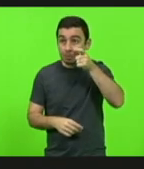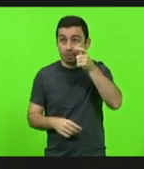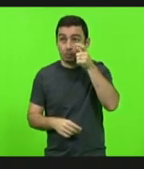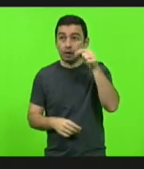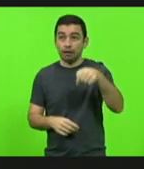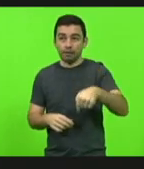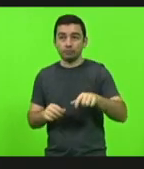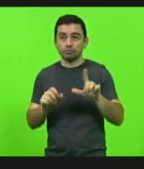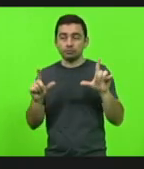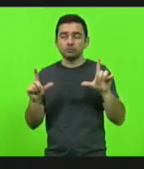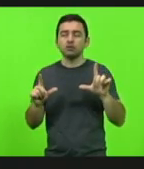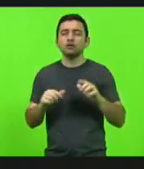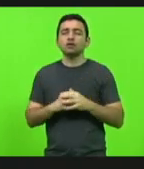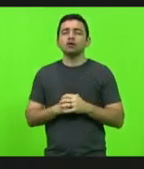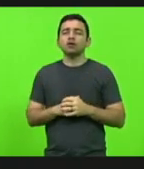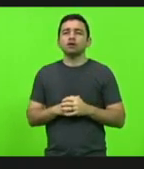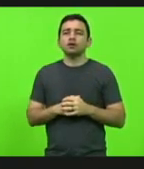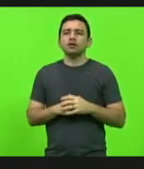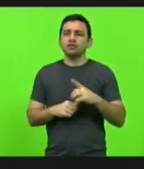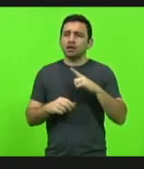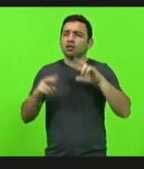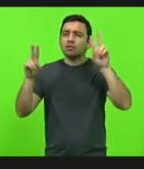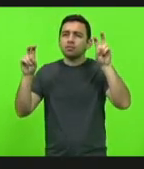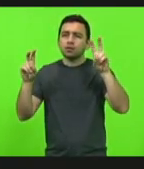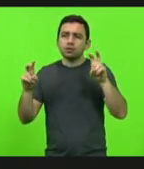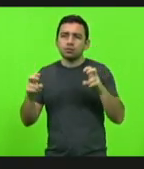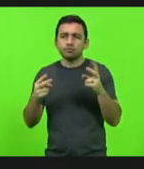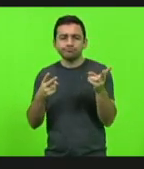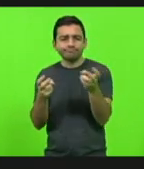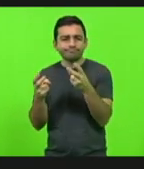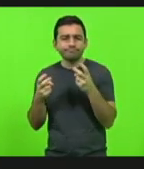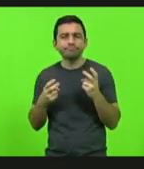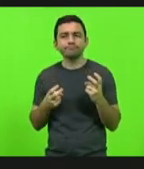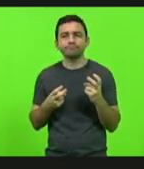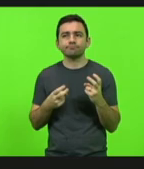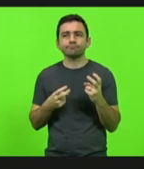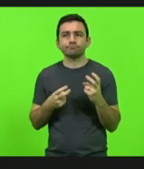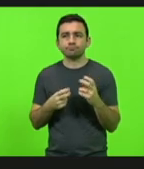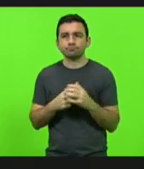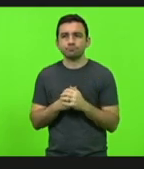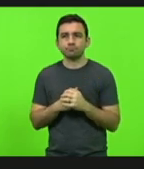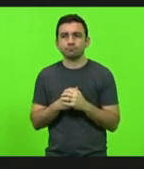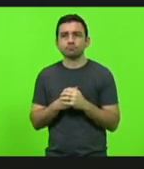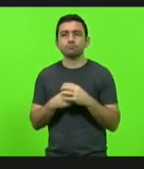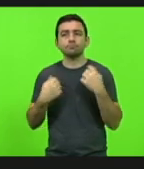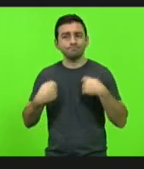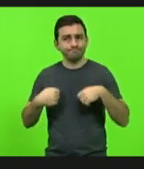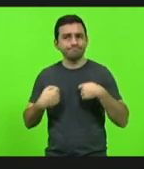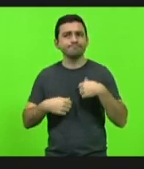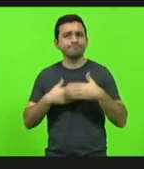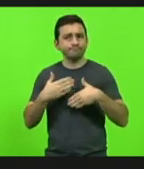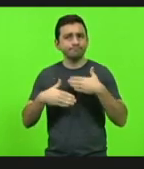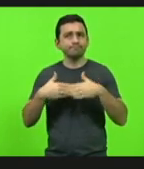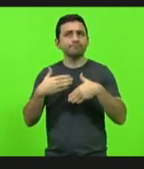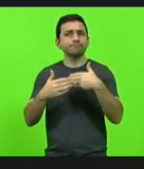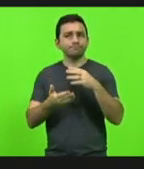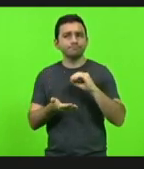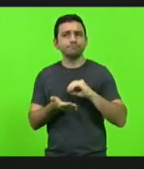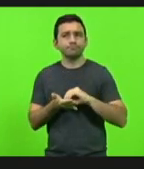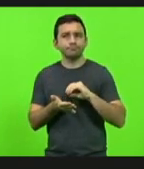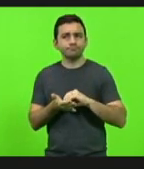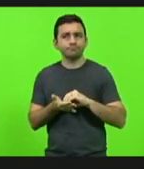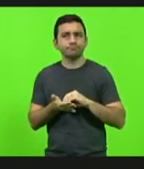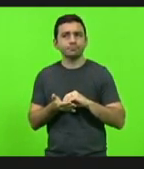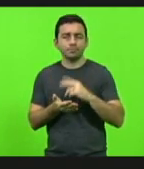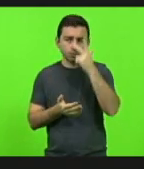correlação algumas questões que a gente percebe assim que nós temos que avançar muito né na